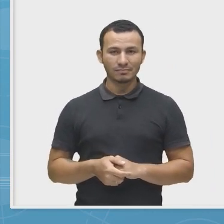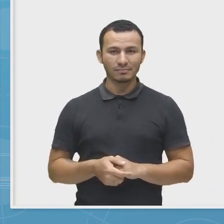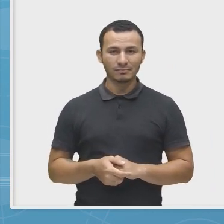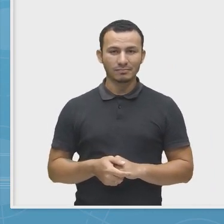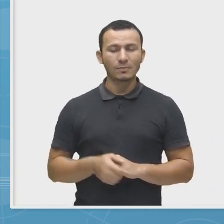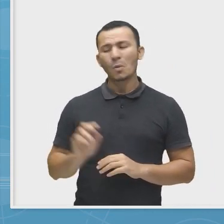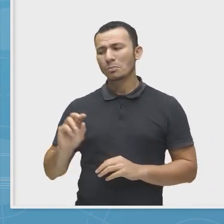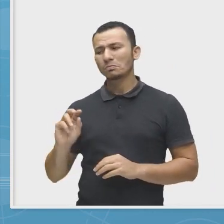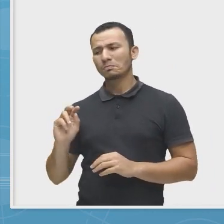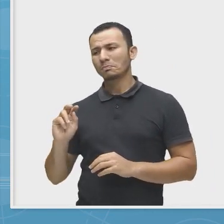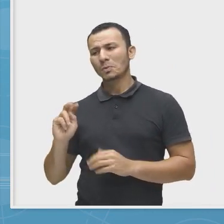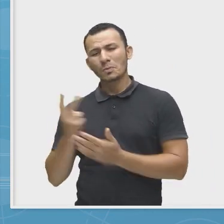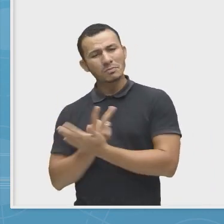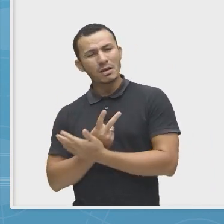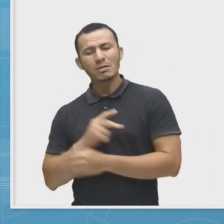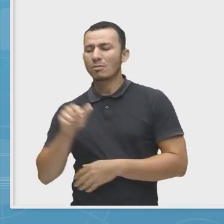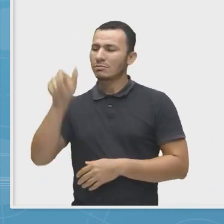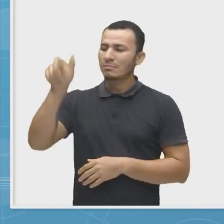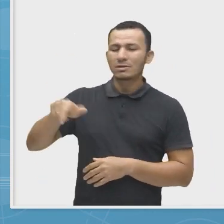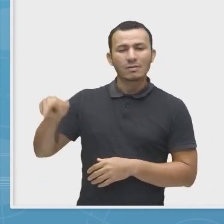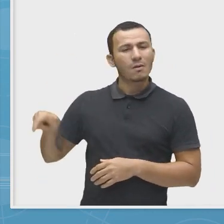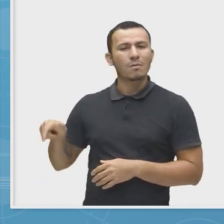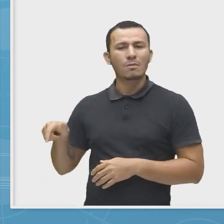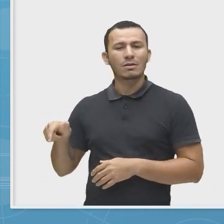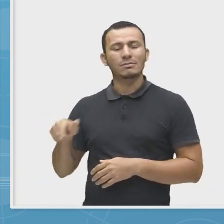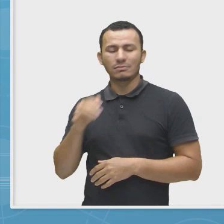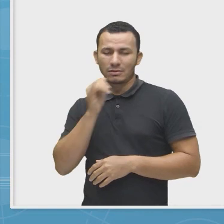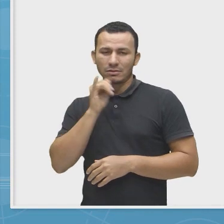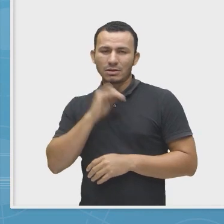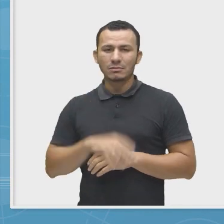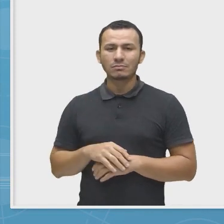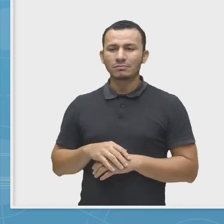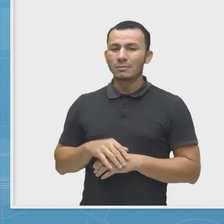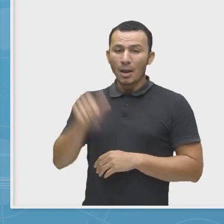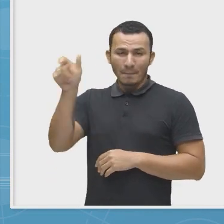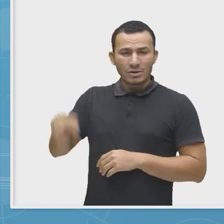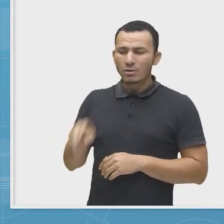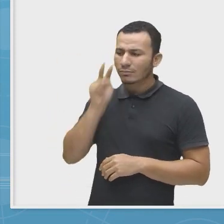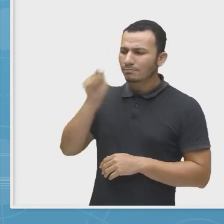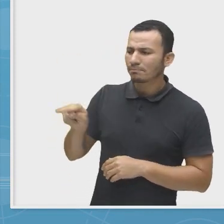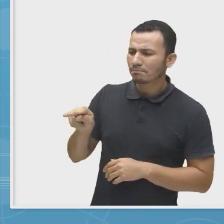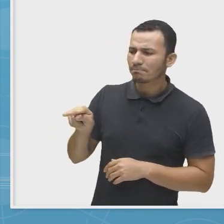uma situação ou uma pessoa, né? Às vezes você vê uma pessoa e você tem